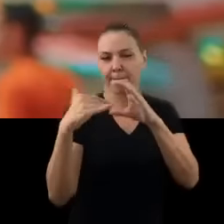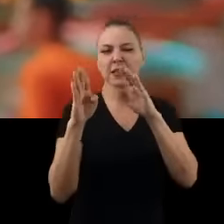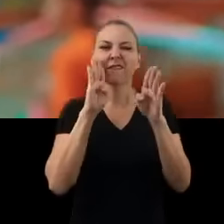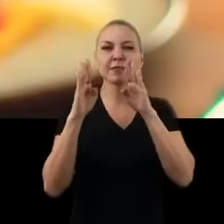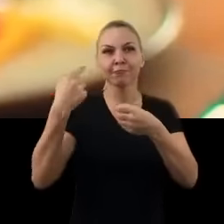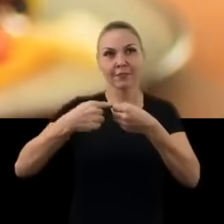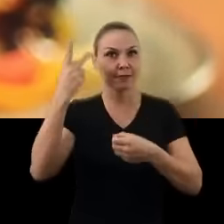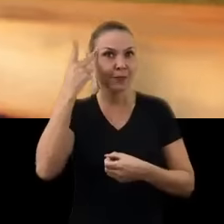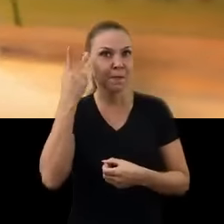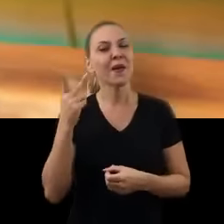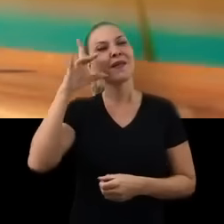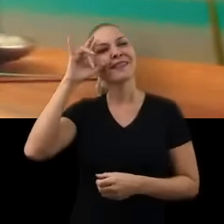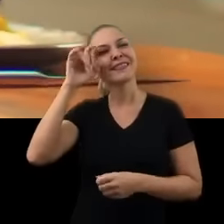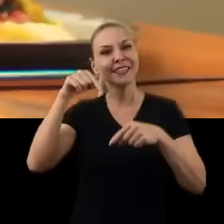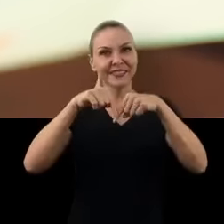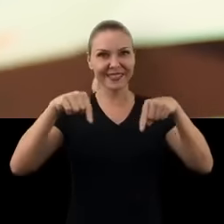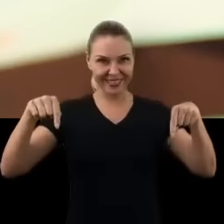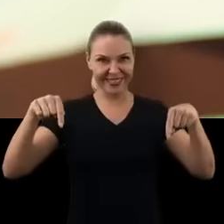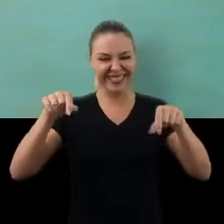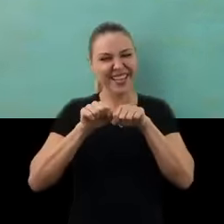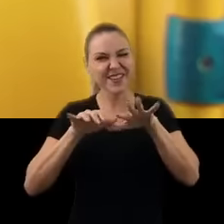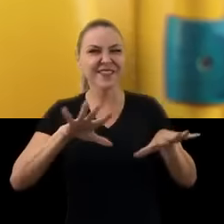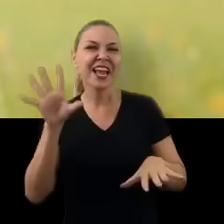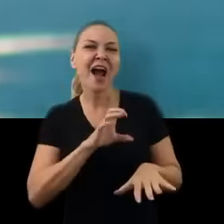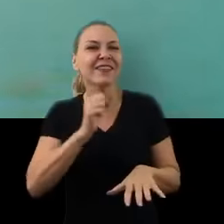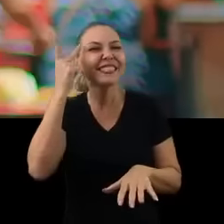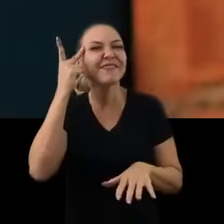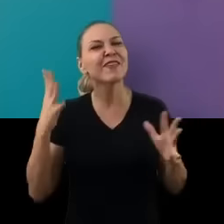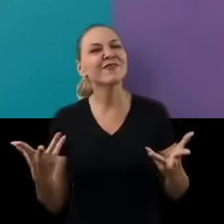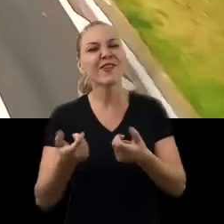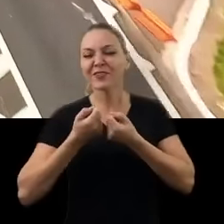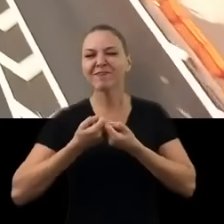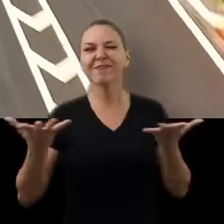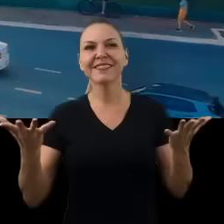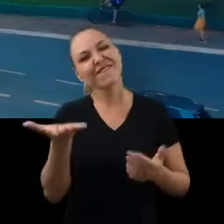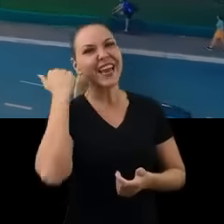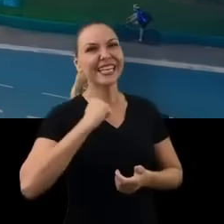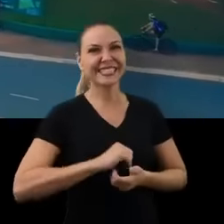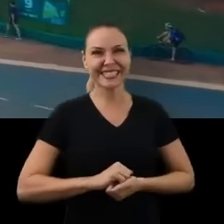as nossas redes sociais. Compartilhe seu amor pela cidade com todo mundo. Chega mais!